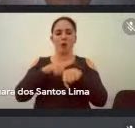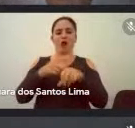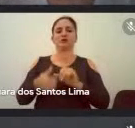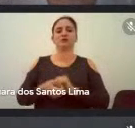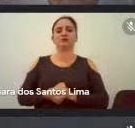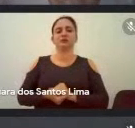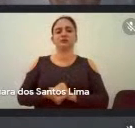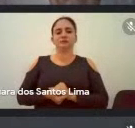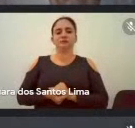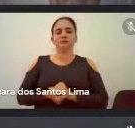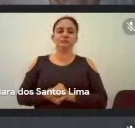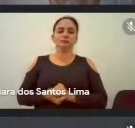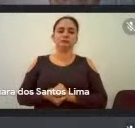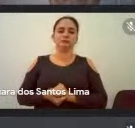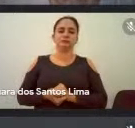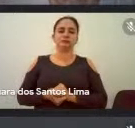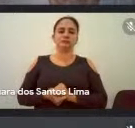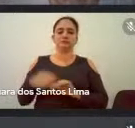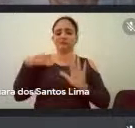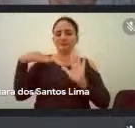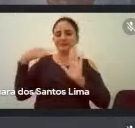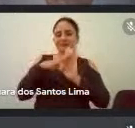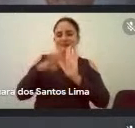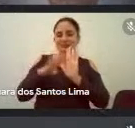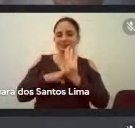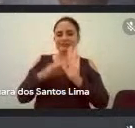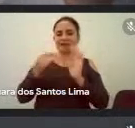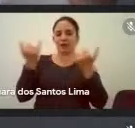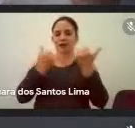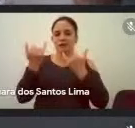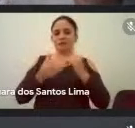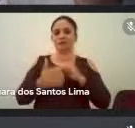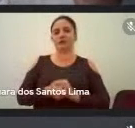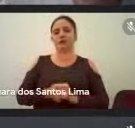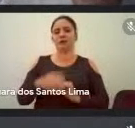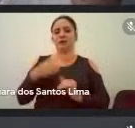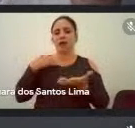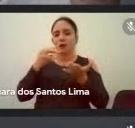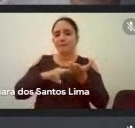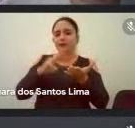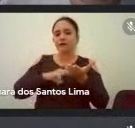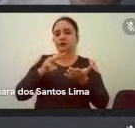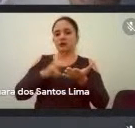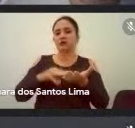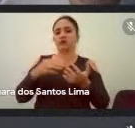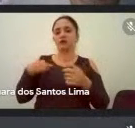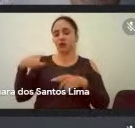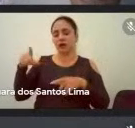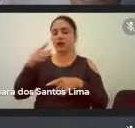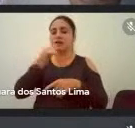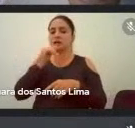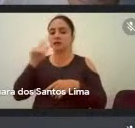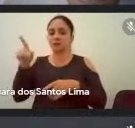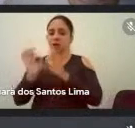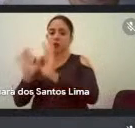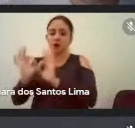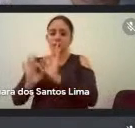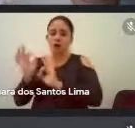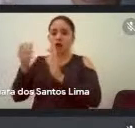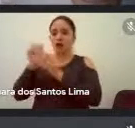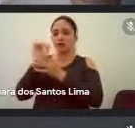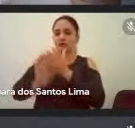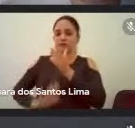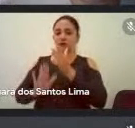Elicitar dados. No meu caso, a Karine, ela teve metodologias de elicitação. Então, ela programou atividades